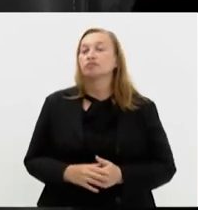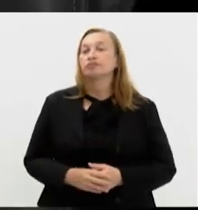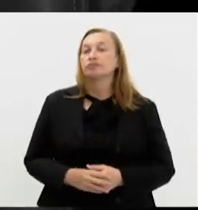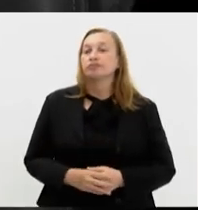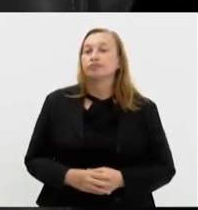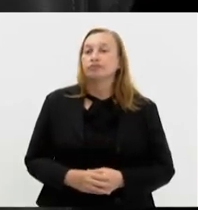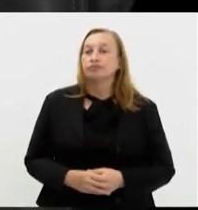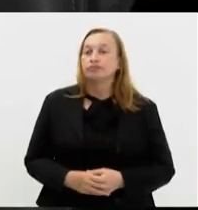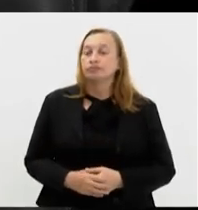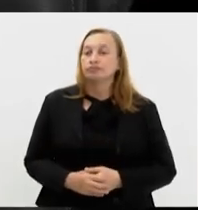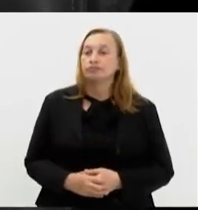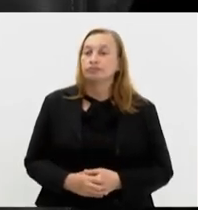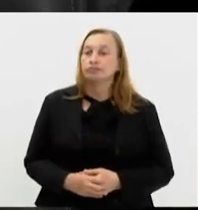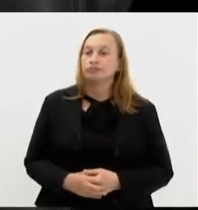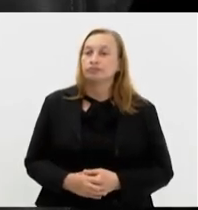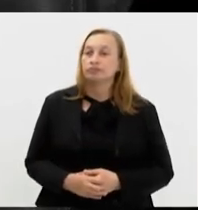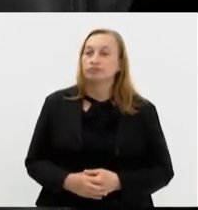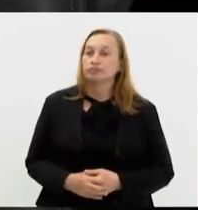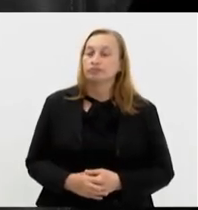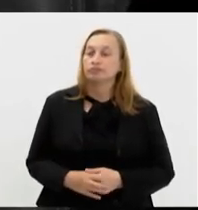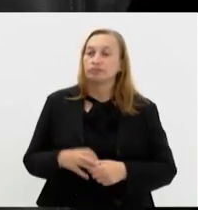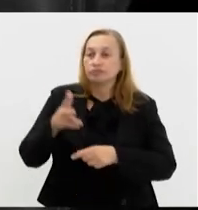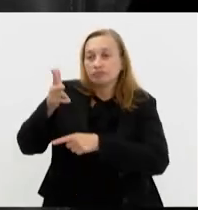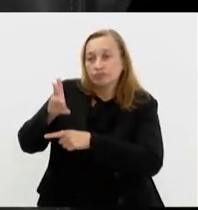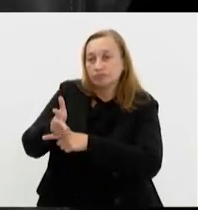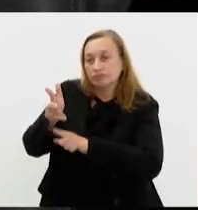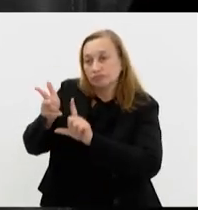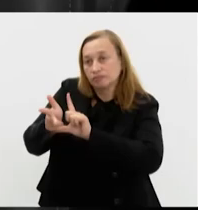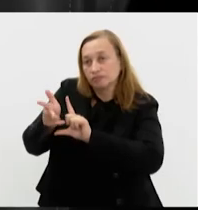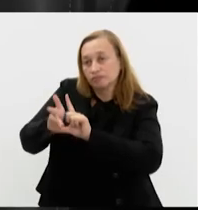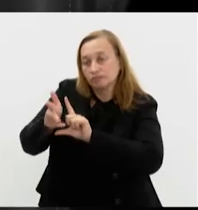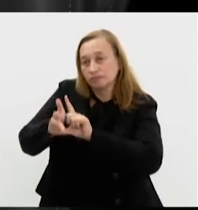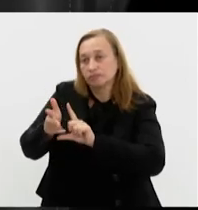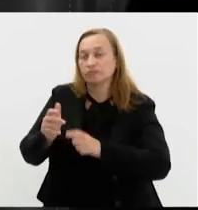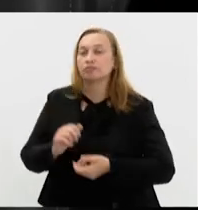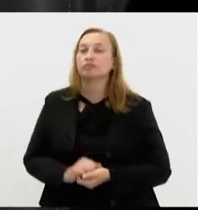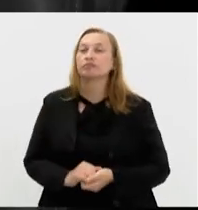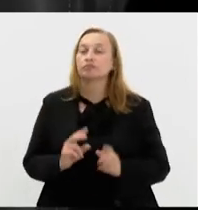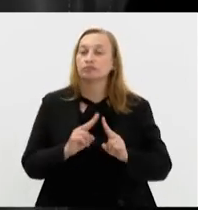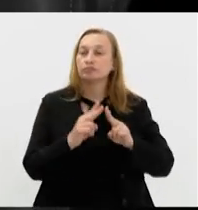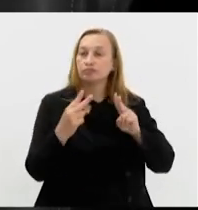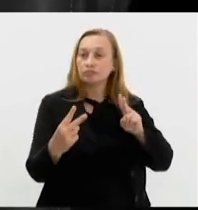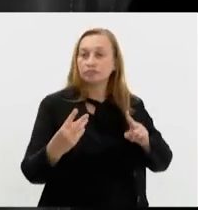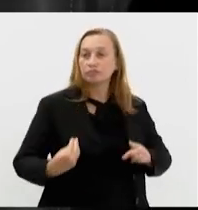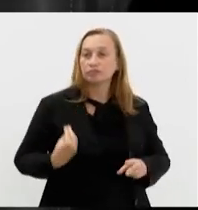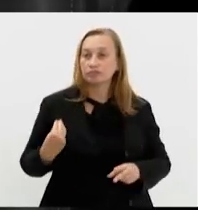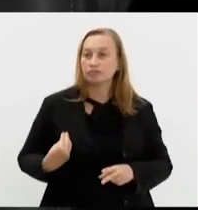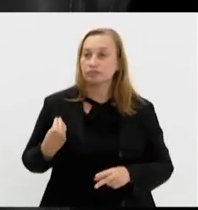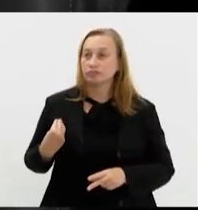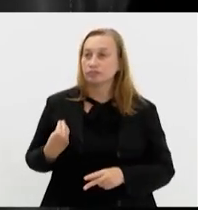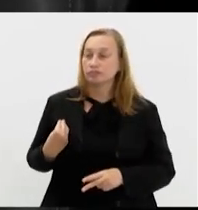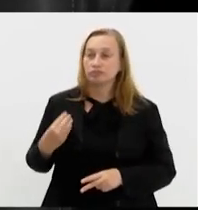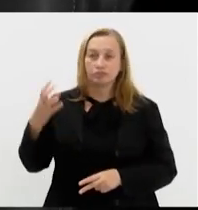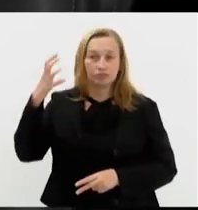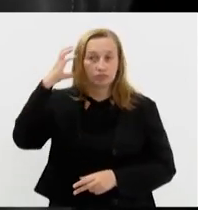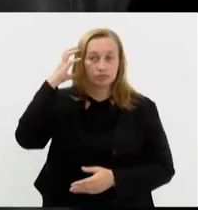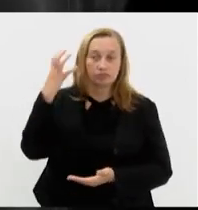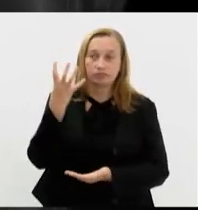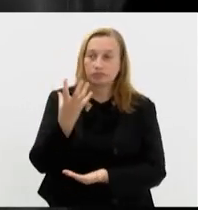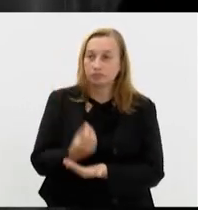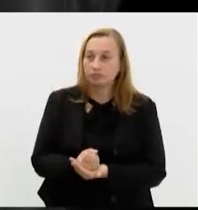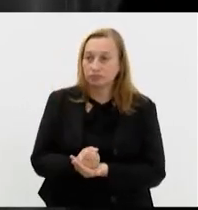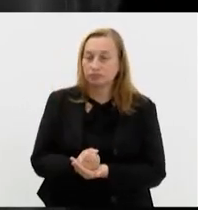ainda assim como realizar Live essas transmissões ao vivo fazer podcast que é uma outra modalidade